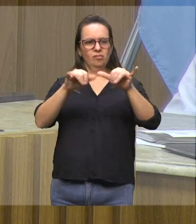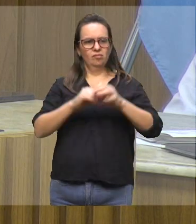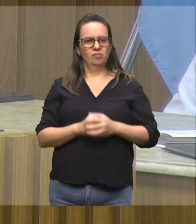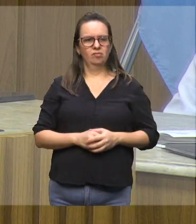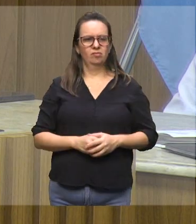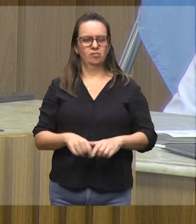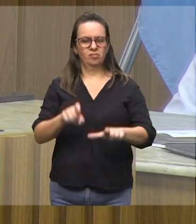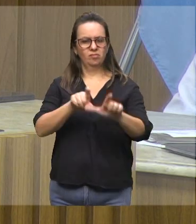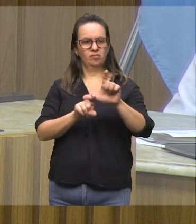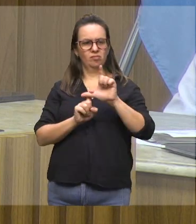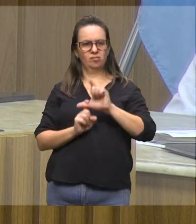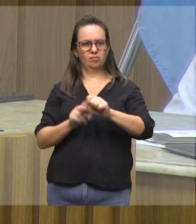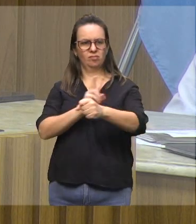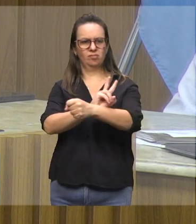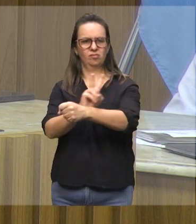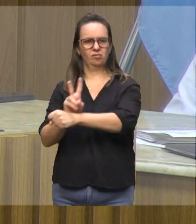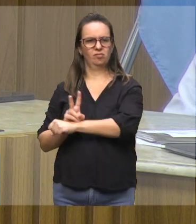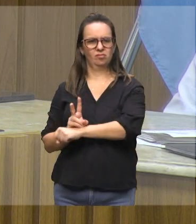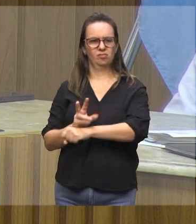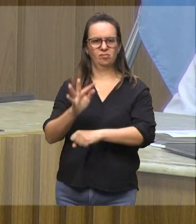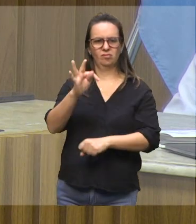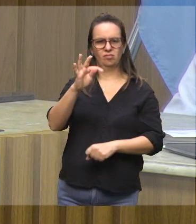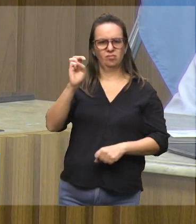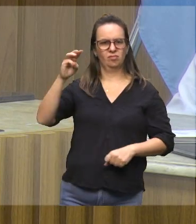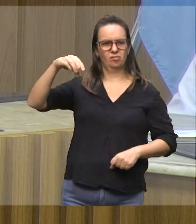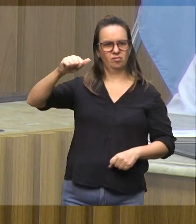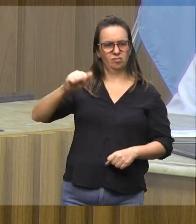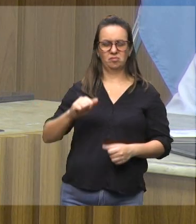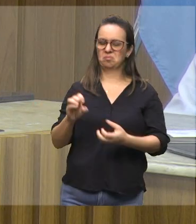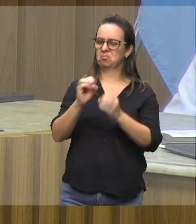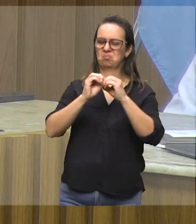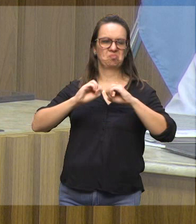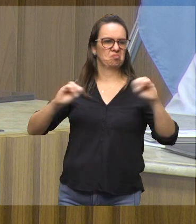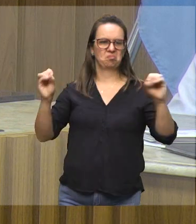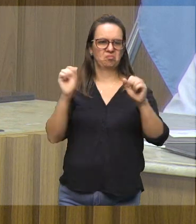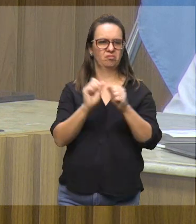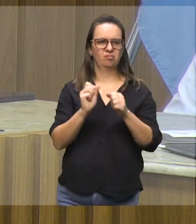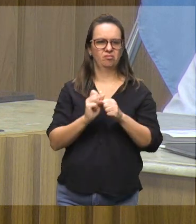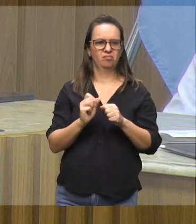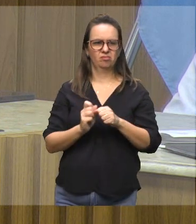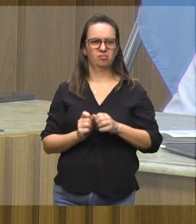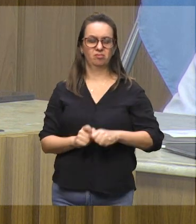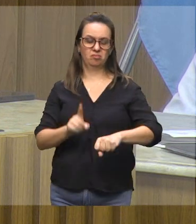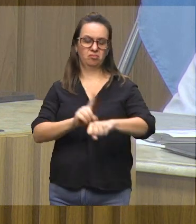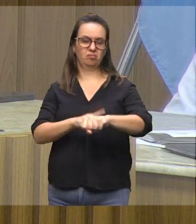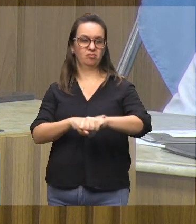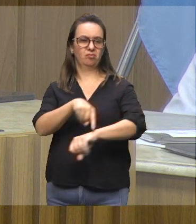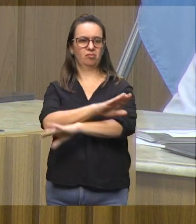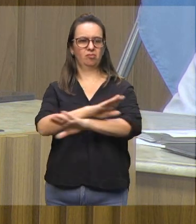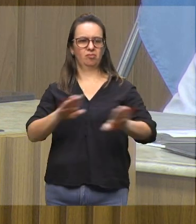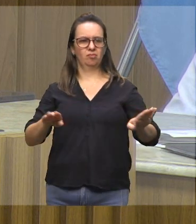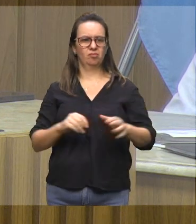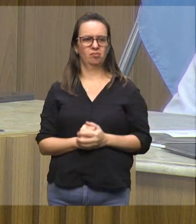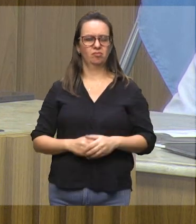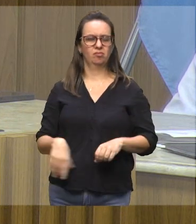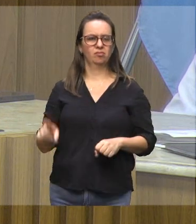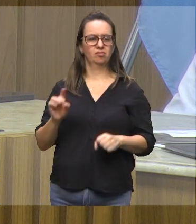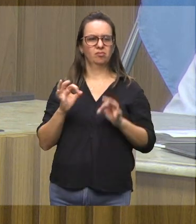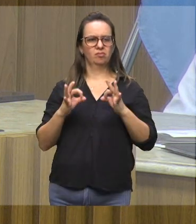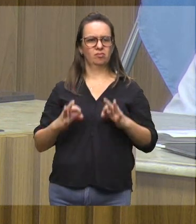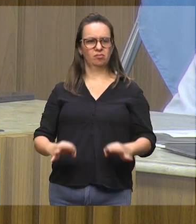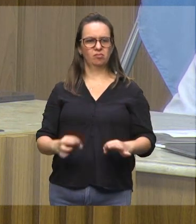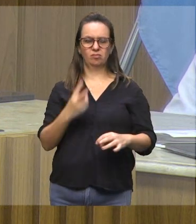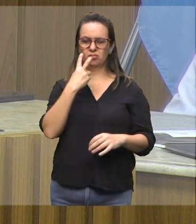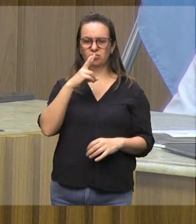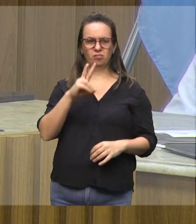à fiscalização, a Fundação nada acrescentou ao feito, tendo o prazo transcorrido. Por oportuno, verifico a ciência